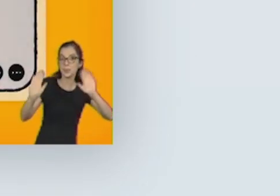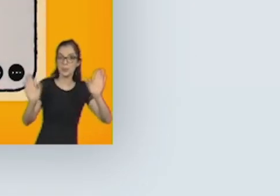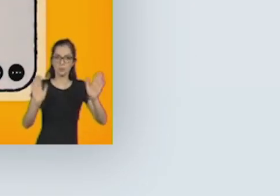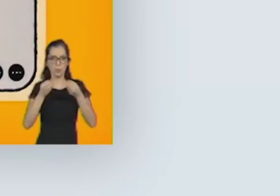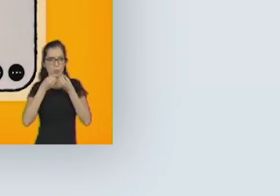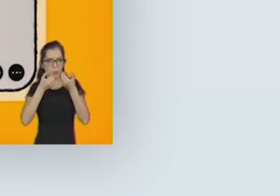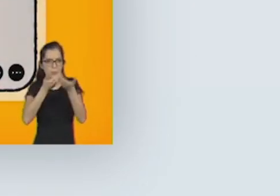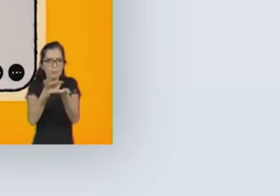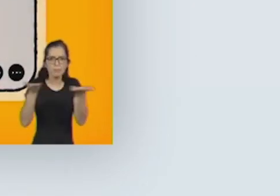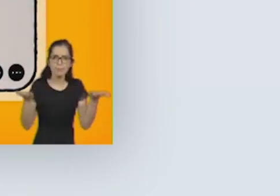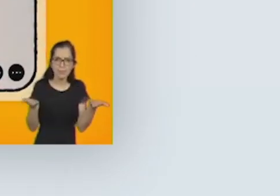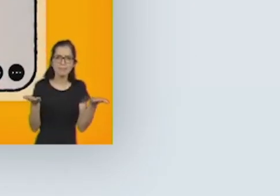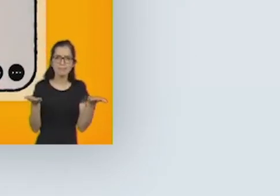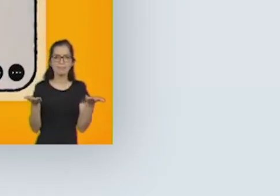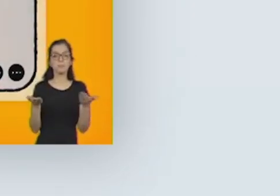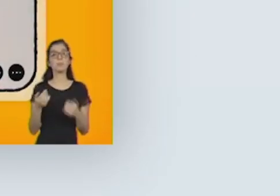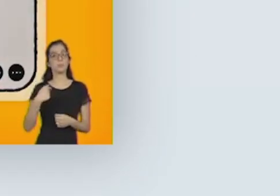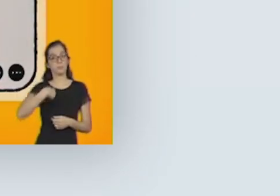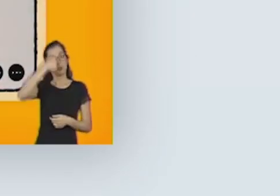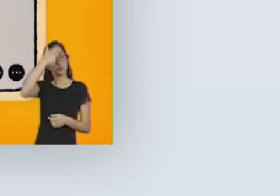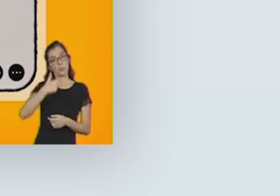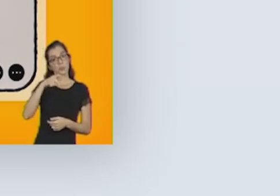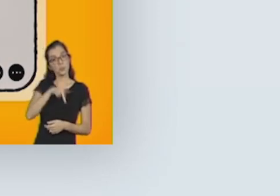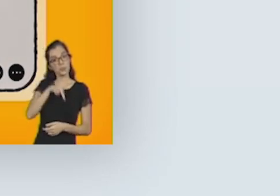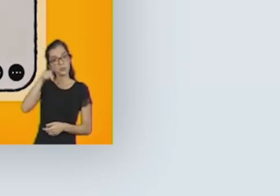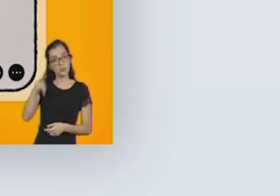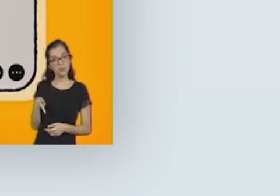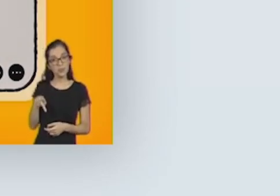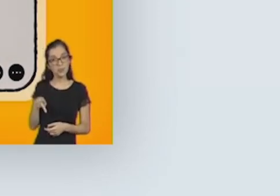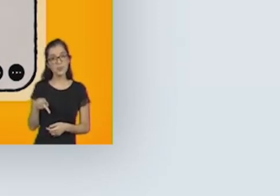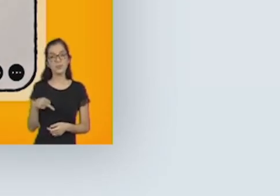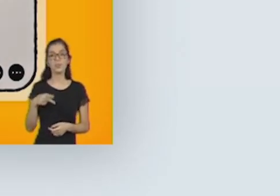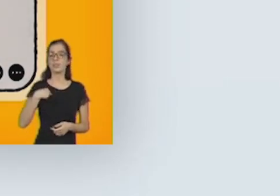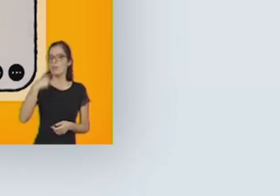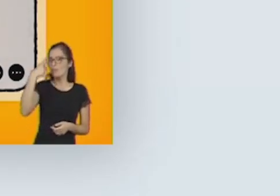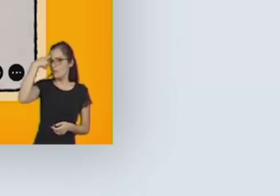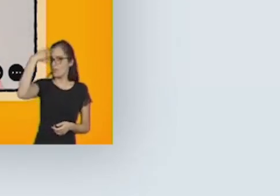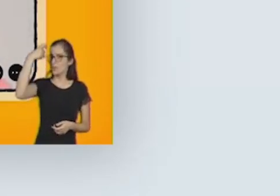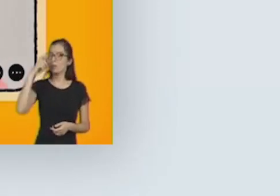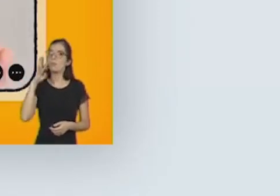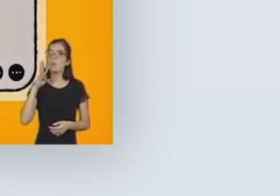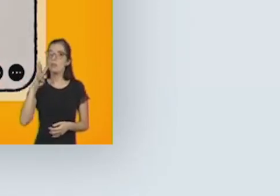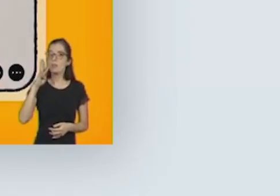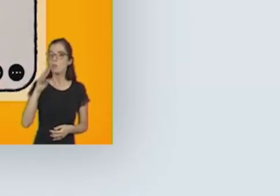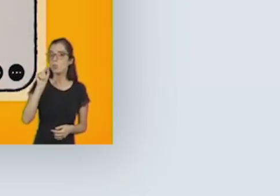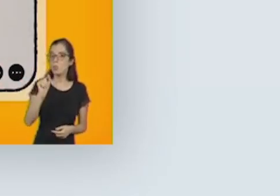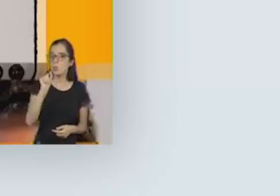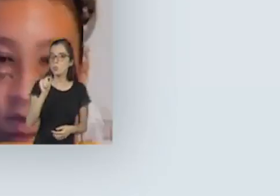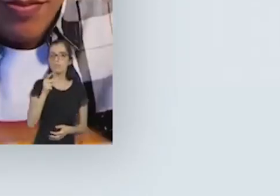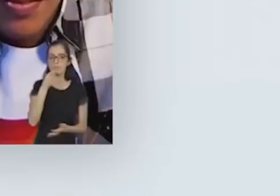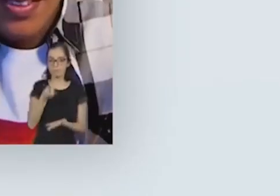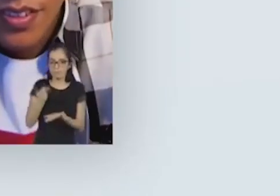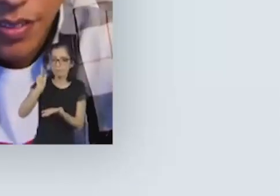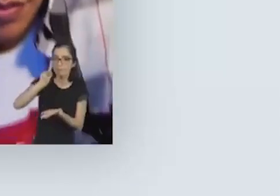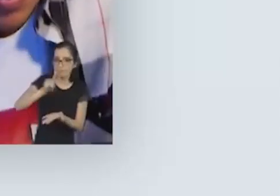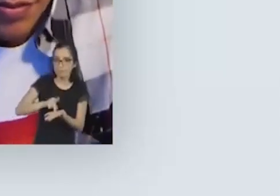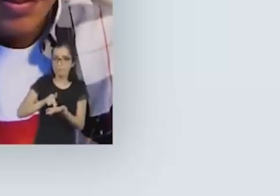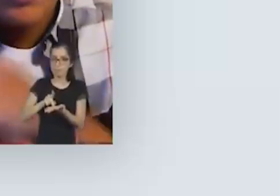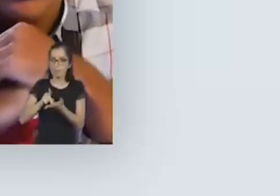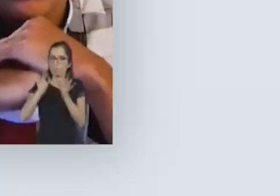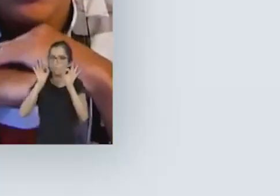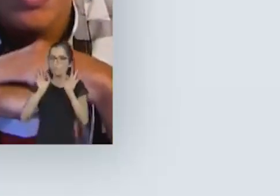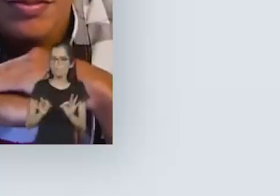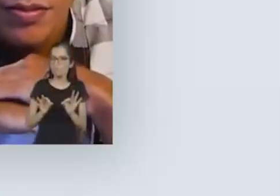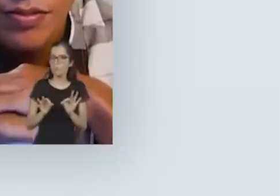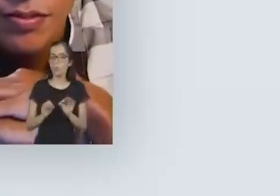Fala pessoas, tudo certo com vocês? Eu sou o professor Nosley e hoje a gente vai trocar uma ideia muito legal, a diferença entre fato e opinião. Primeira coisa, quando